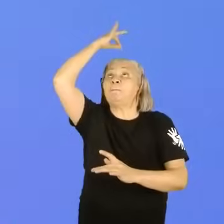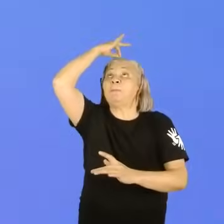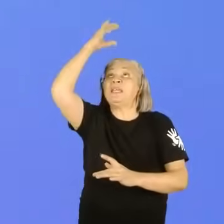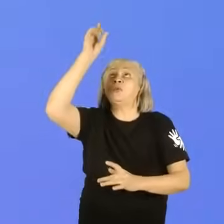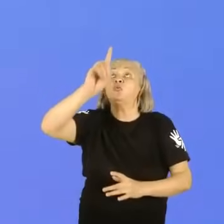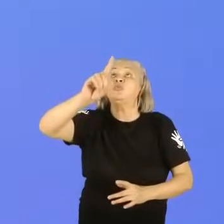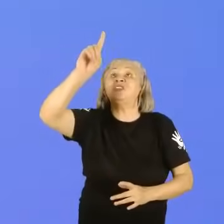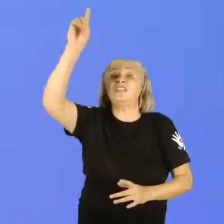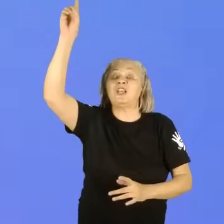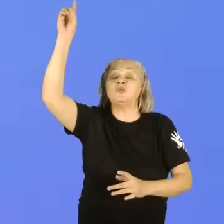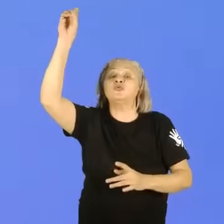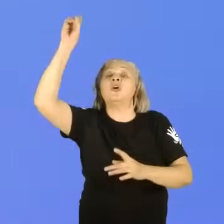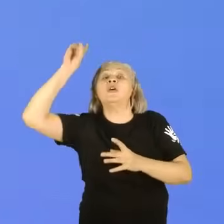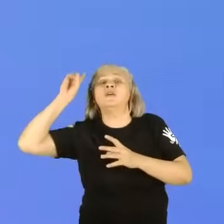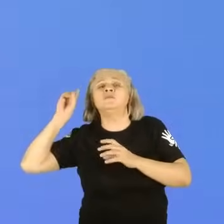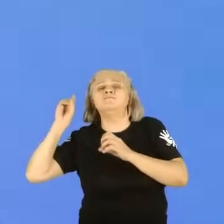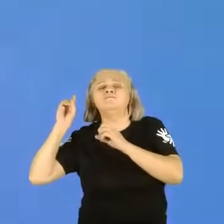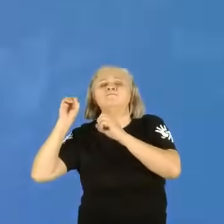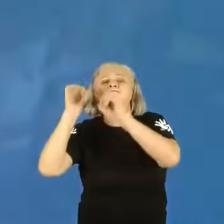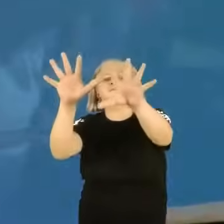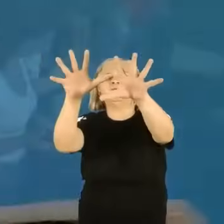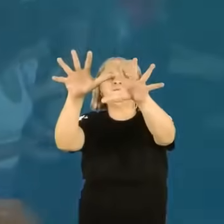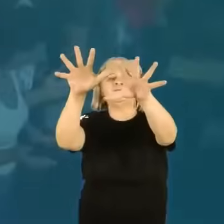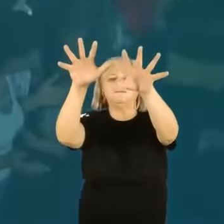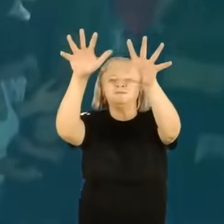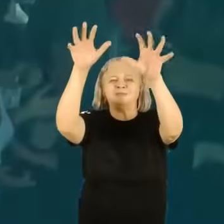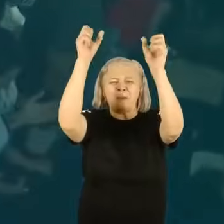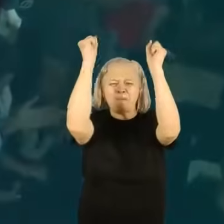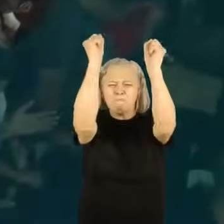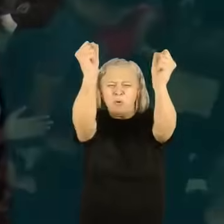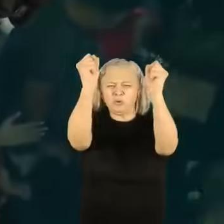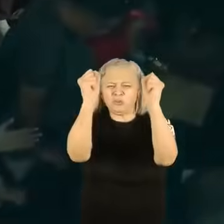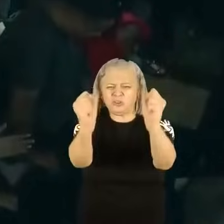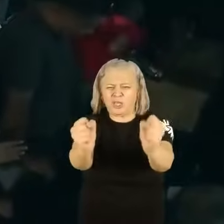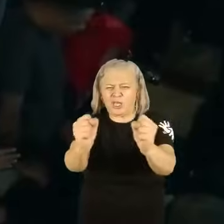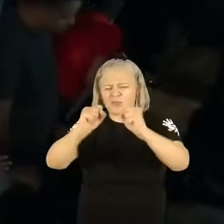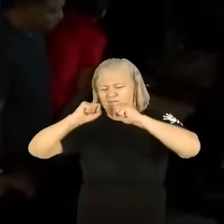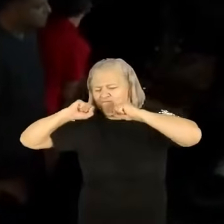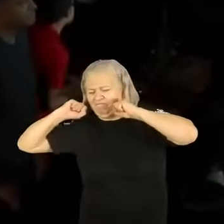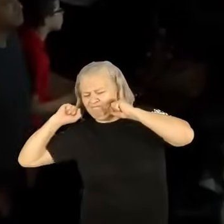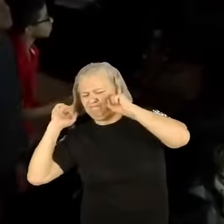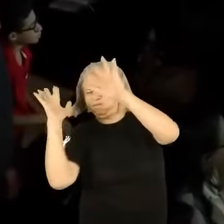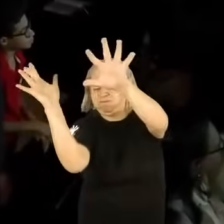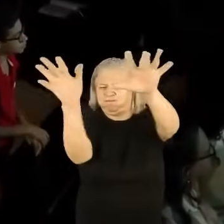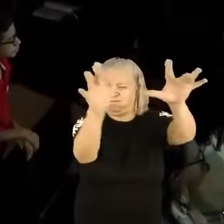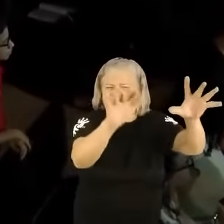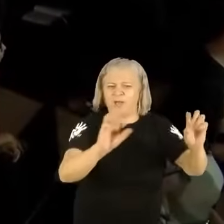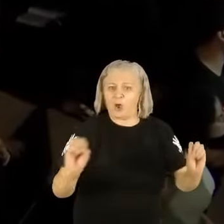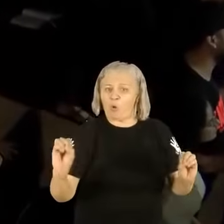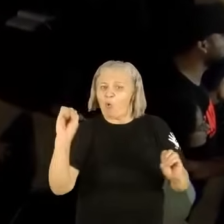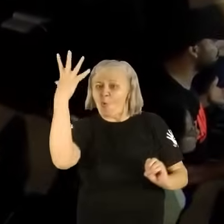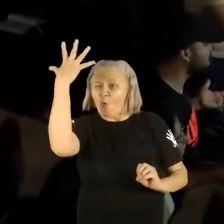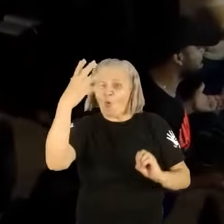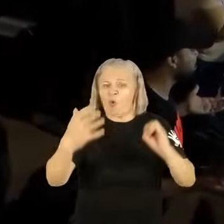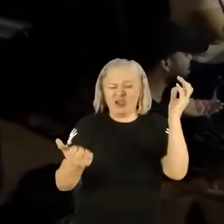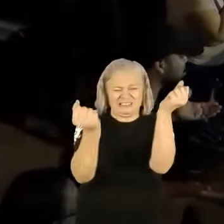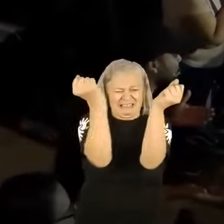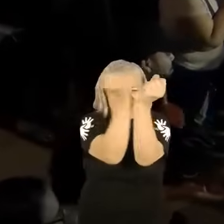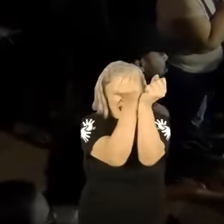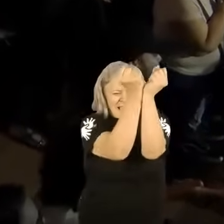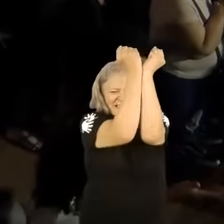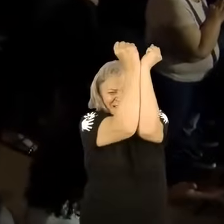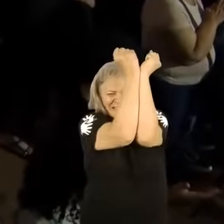sobre a sua vida. Você vai sentir um poder sobre a sua vida. Algo vai acontecer, cabeças vão se